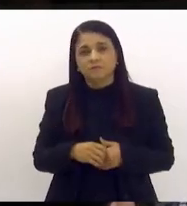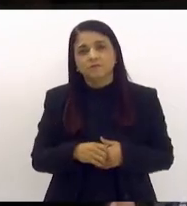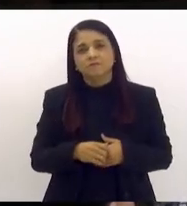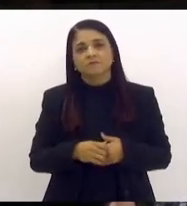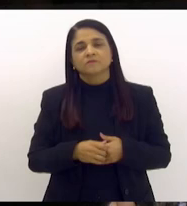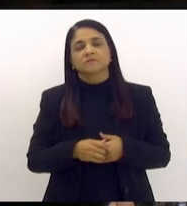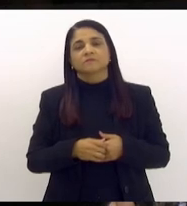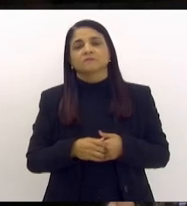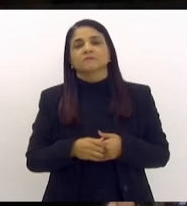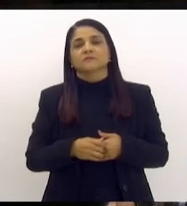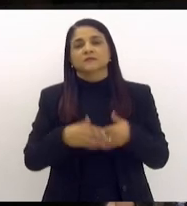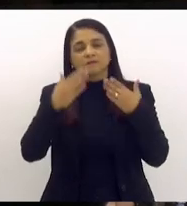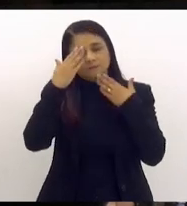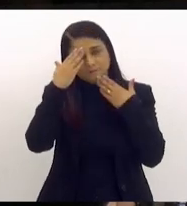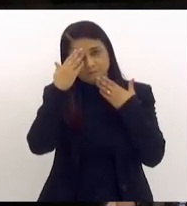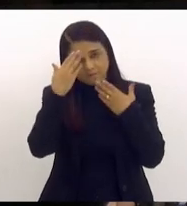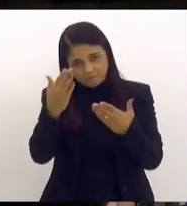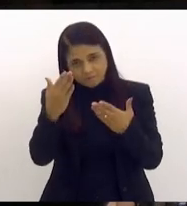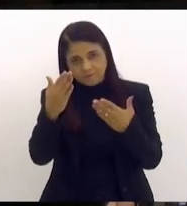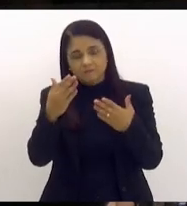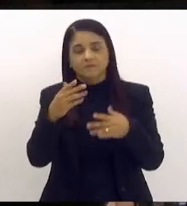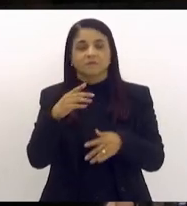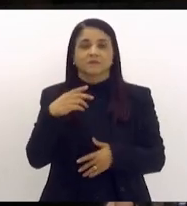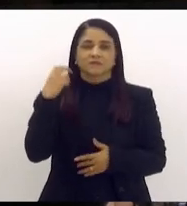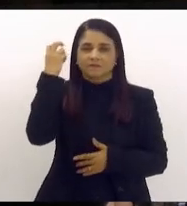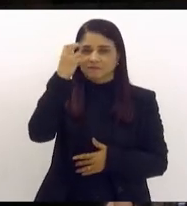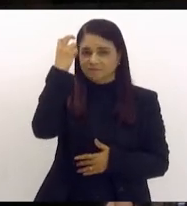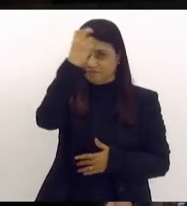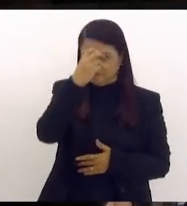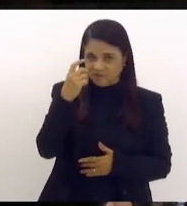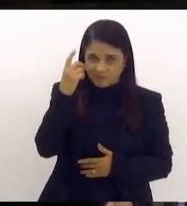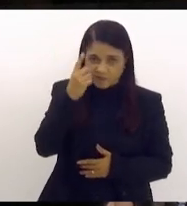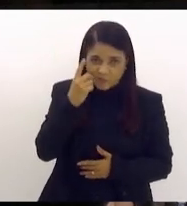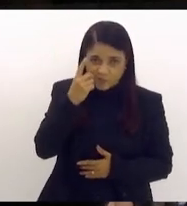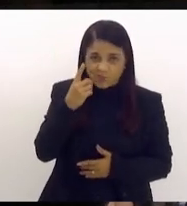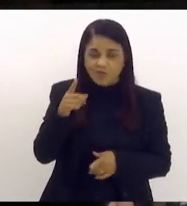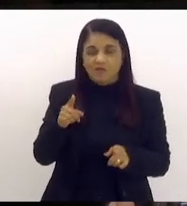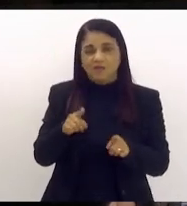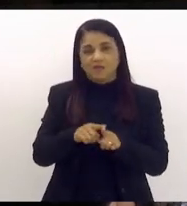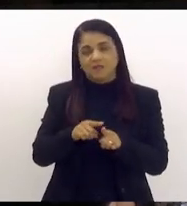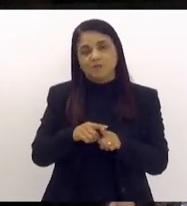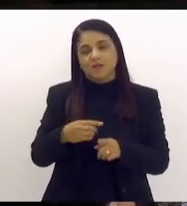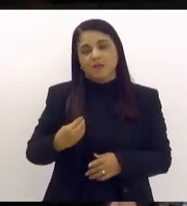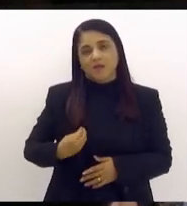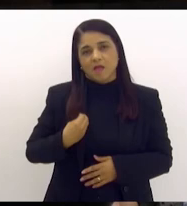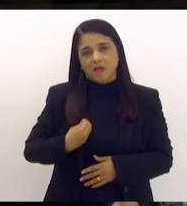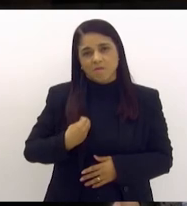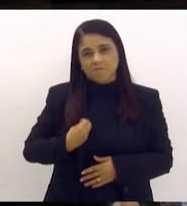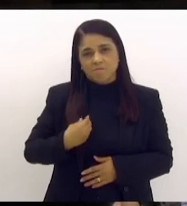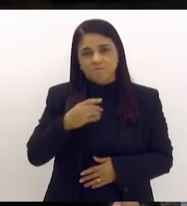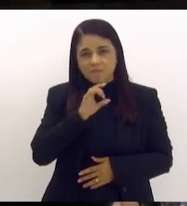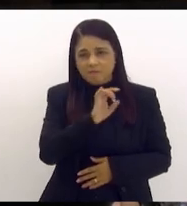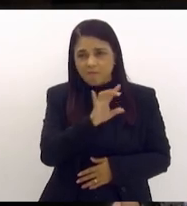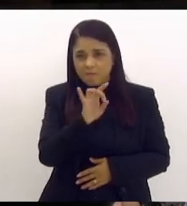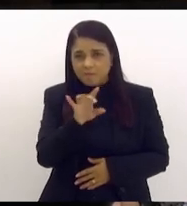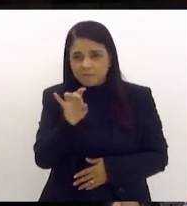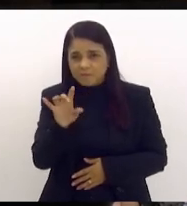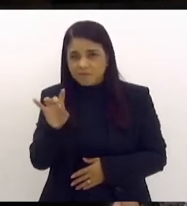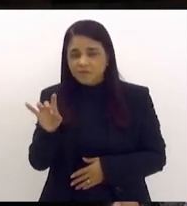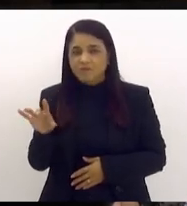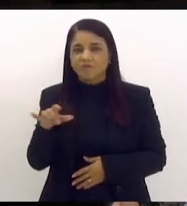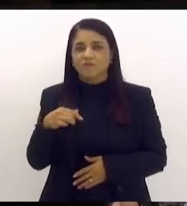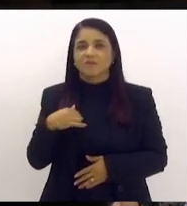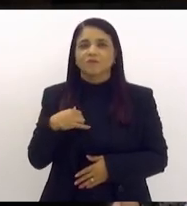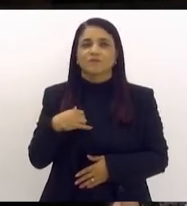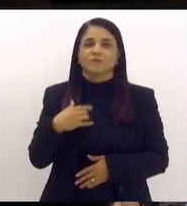aqui agradecer a deputada Verônica né e a e a presença de cada um dos Senhores e